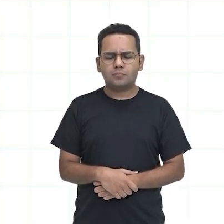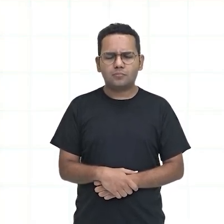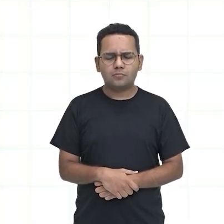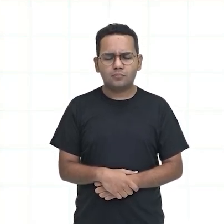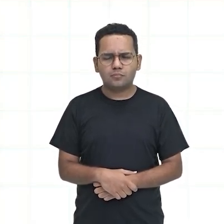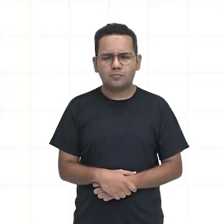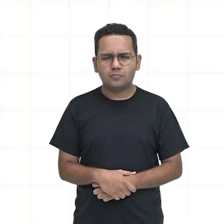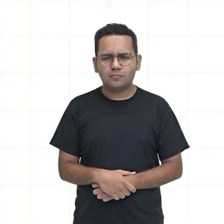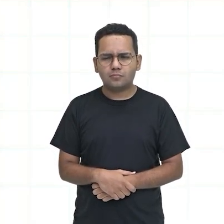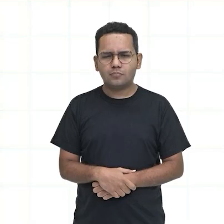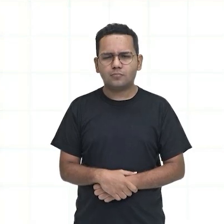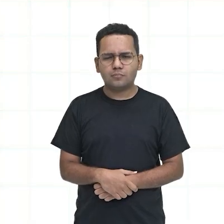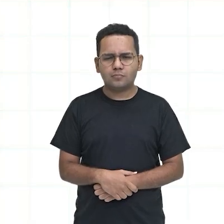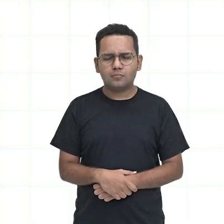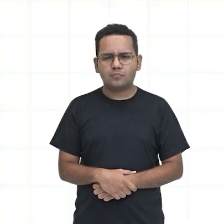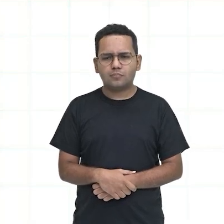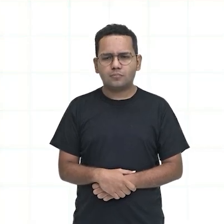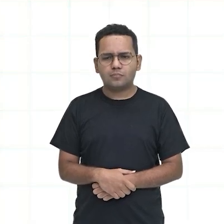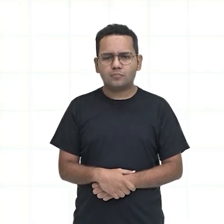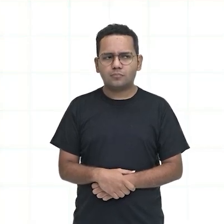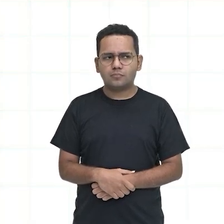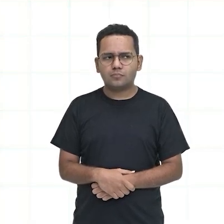muito difícil, para não dizer impossível, né?